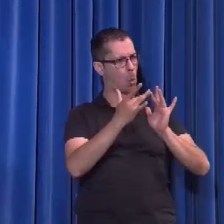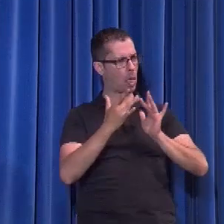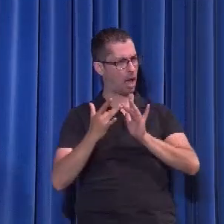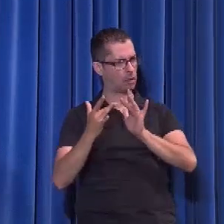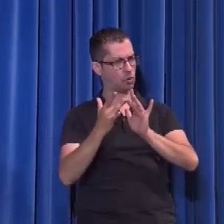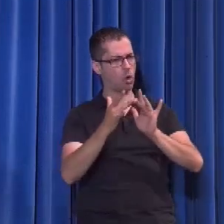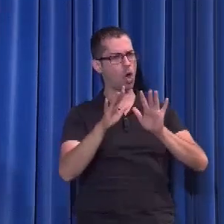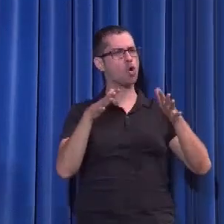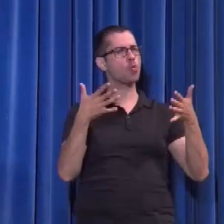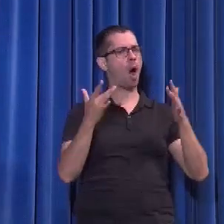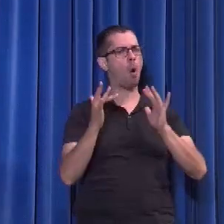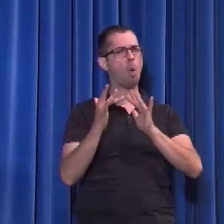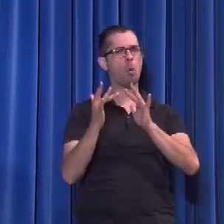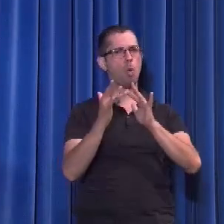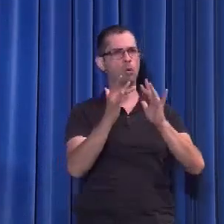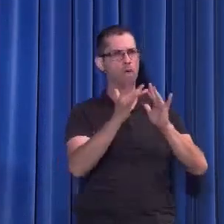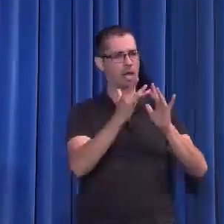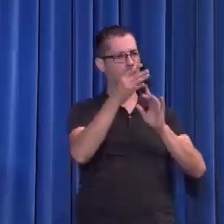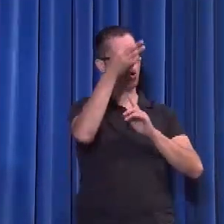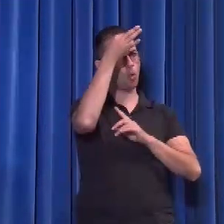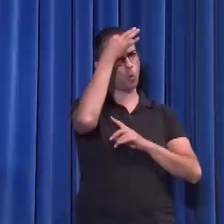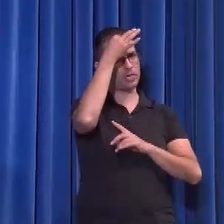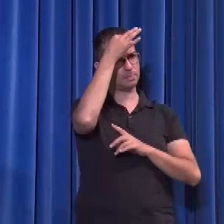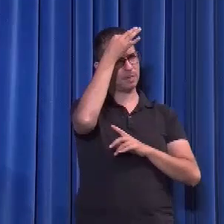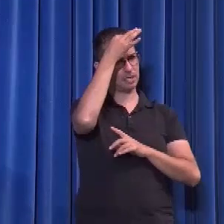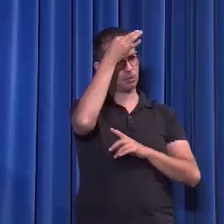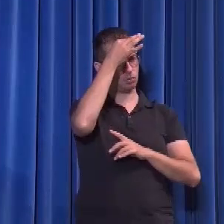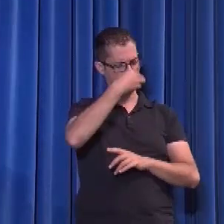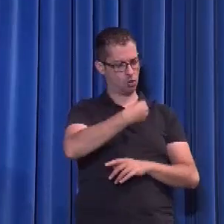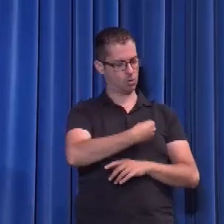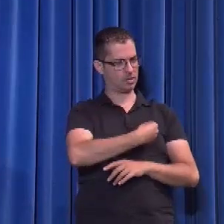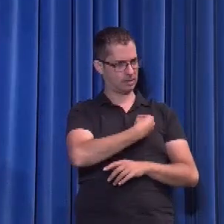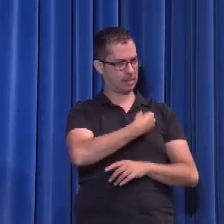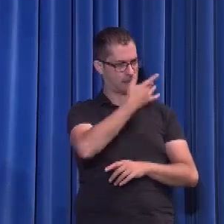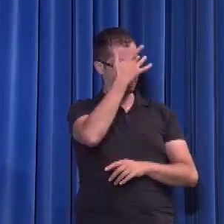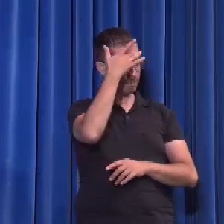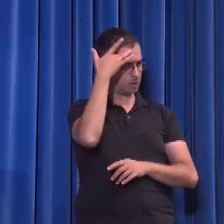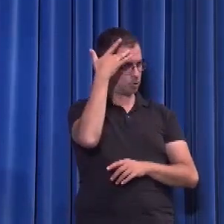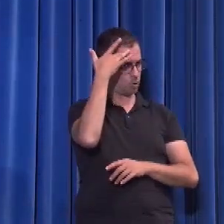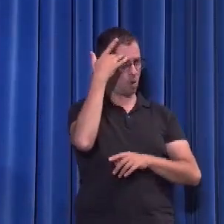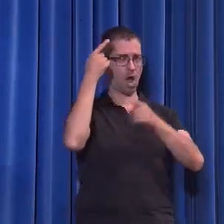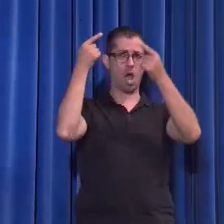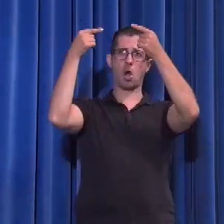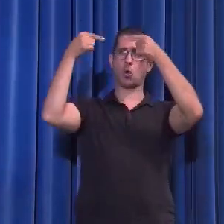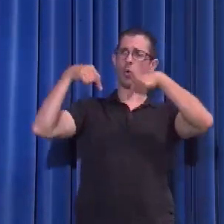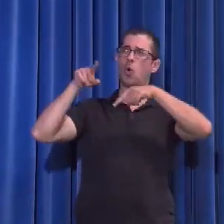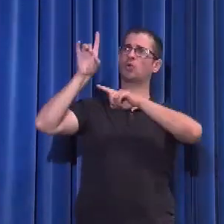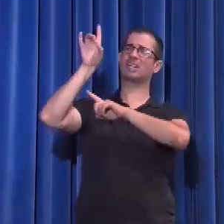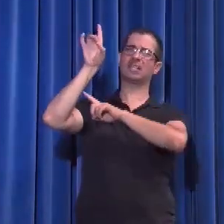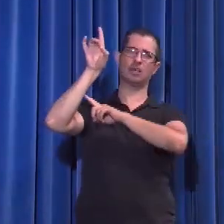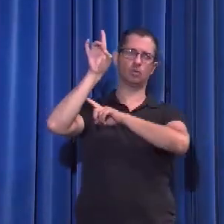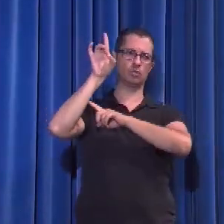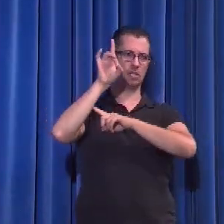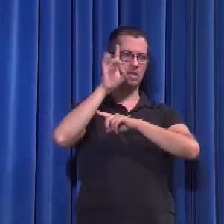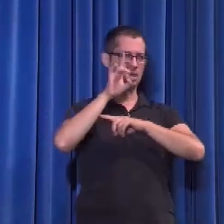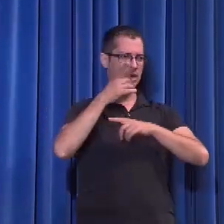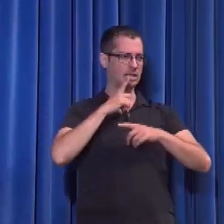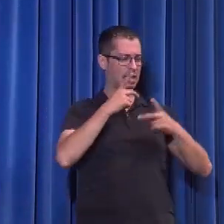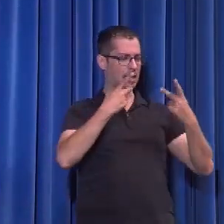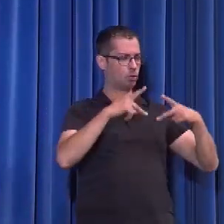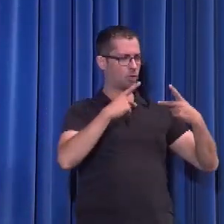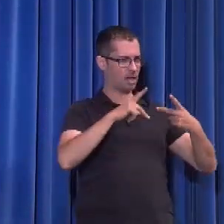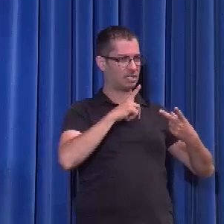essas relações: do espírito do homem contra Deus, da natureza humana, o físico, o